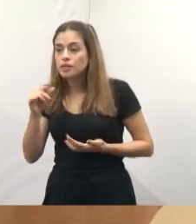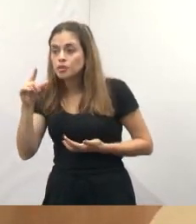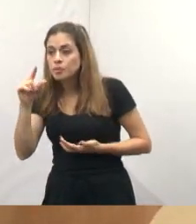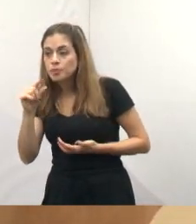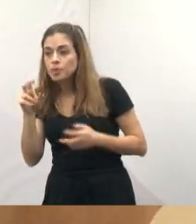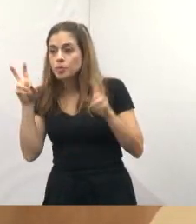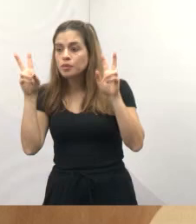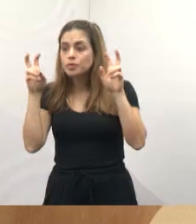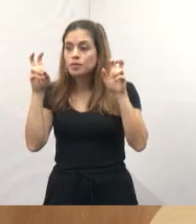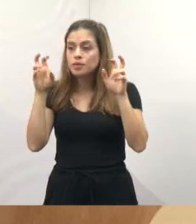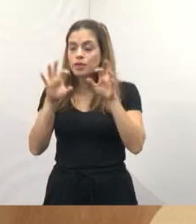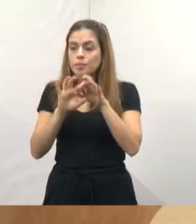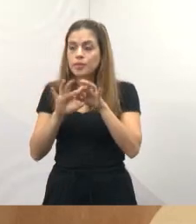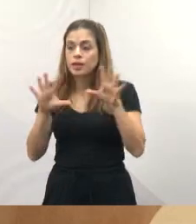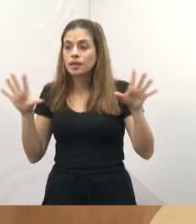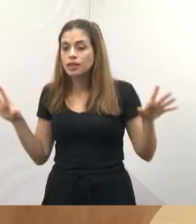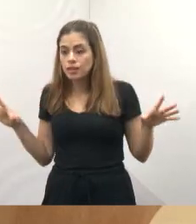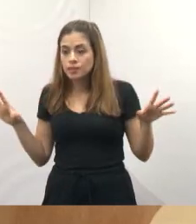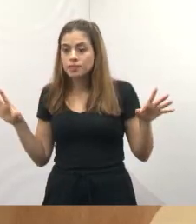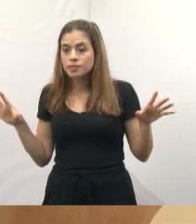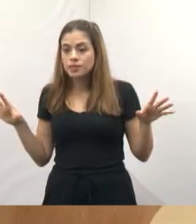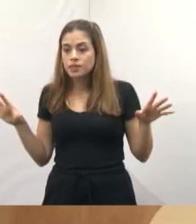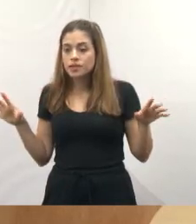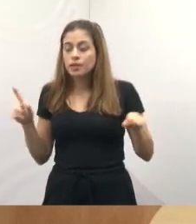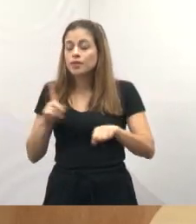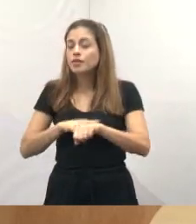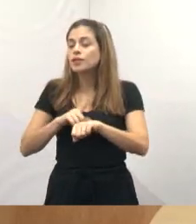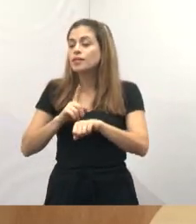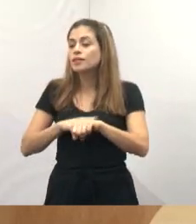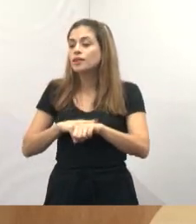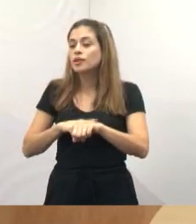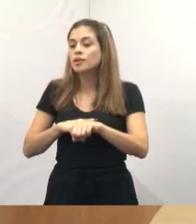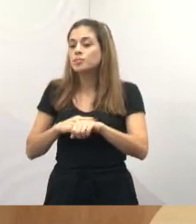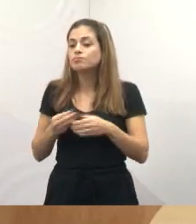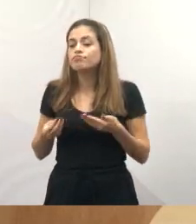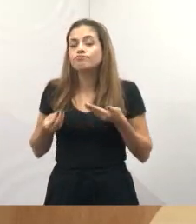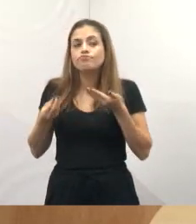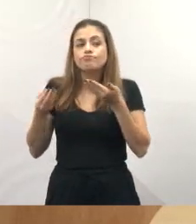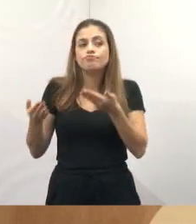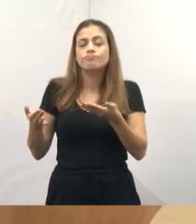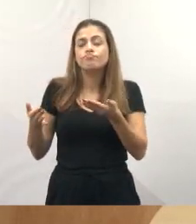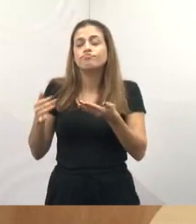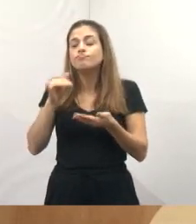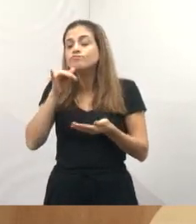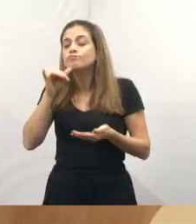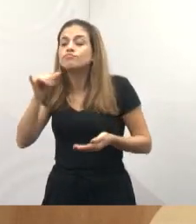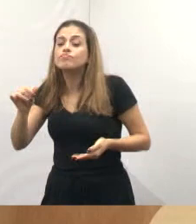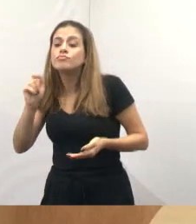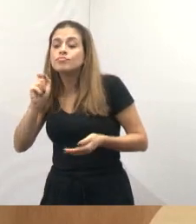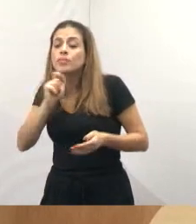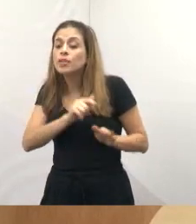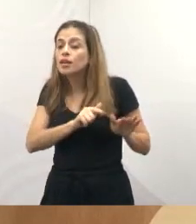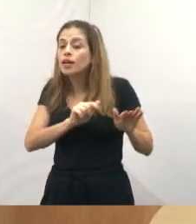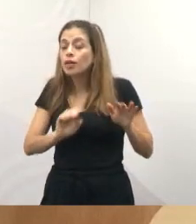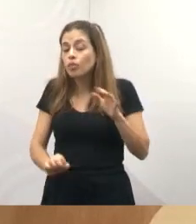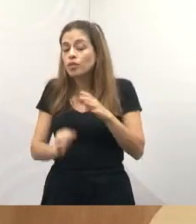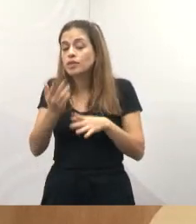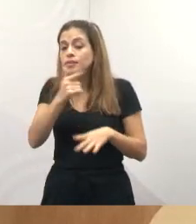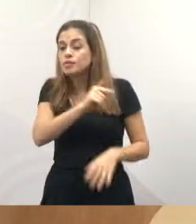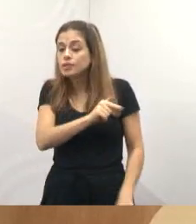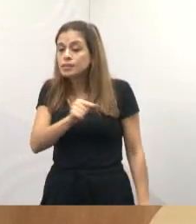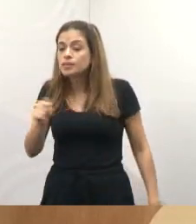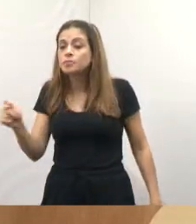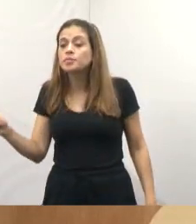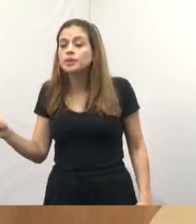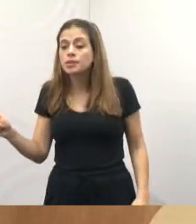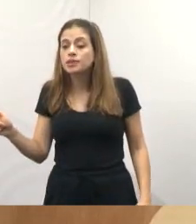tema livre. E o tema livre é o momento da gente fazer uma prestação de contas, falar o que aconteceu nessa semana e falar um pouco